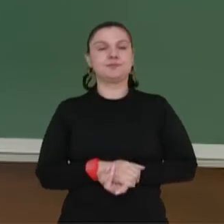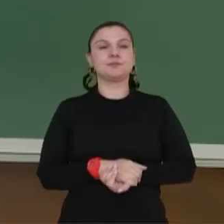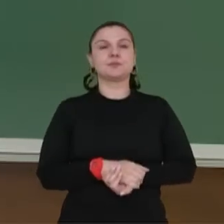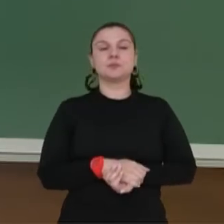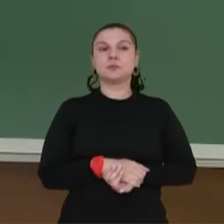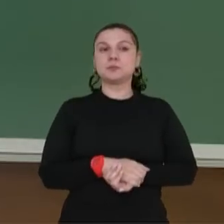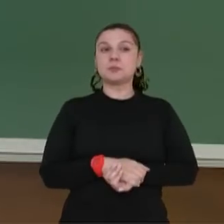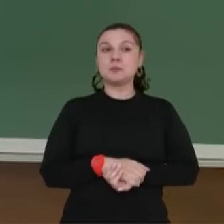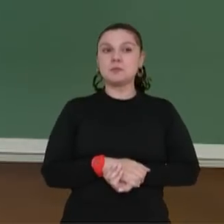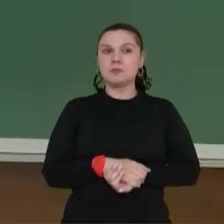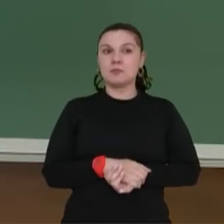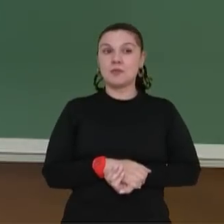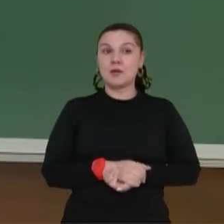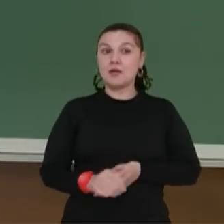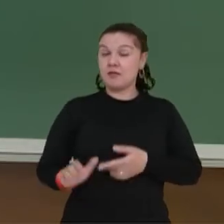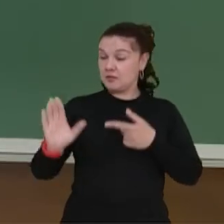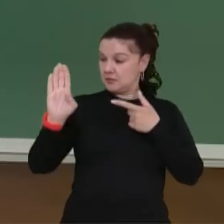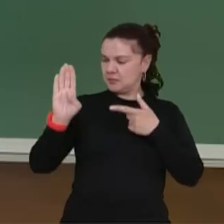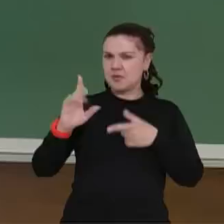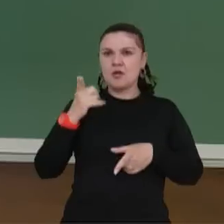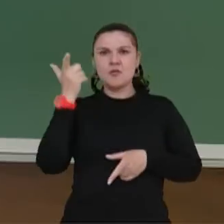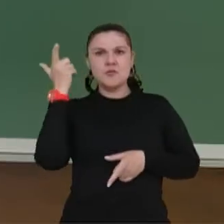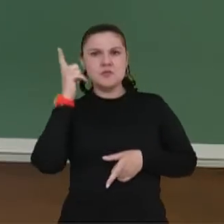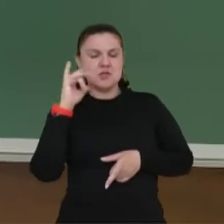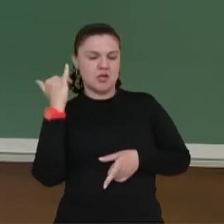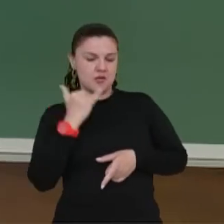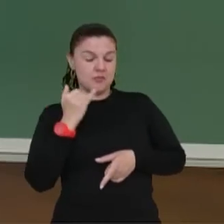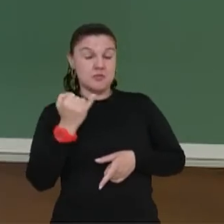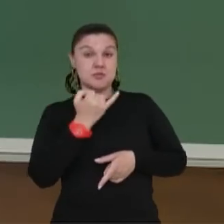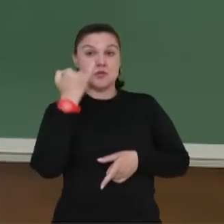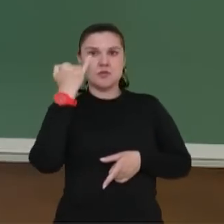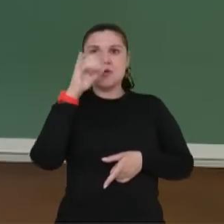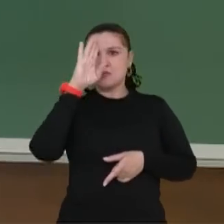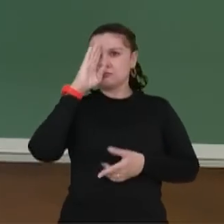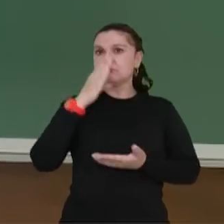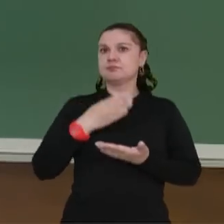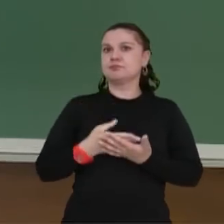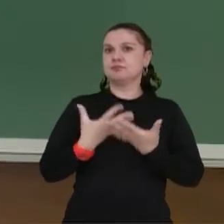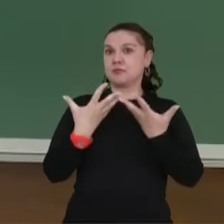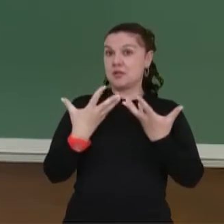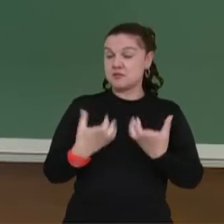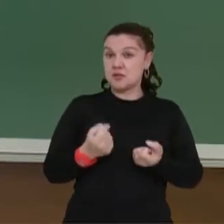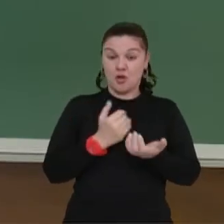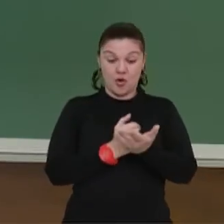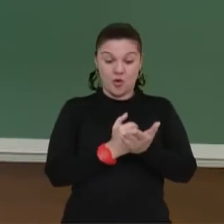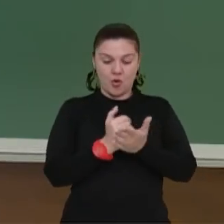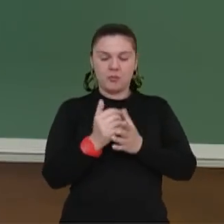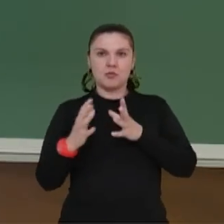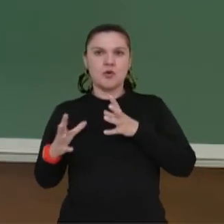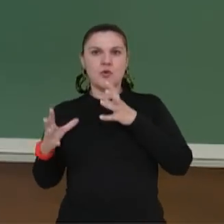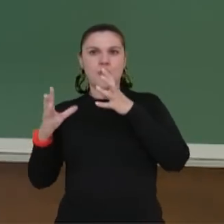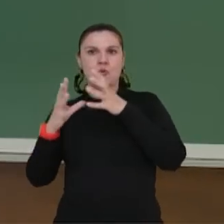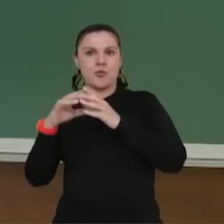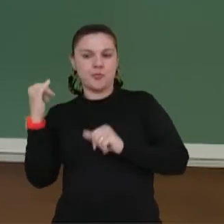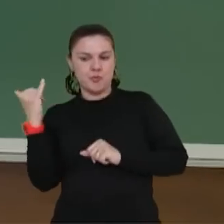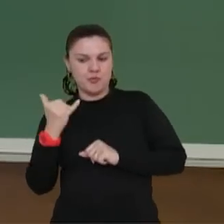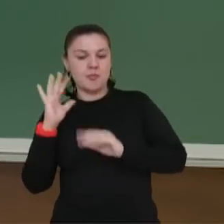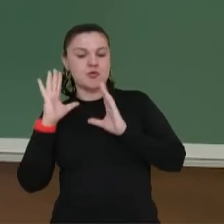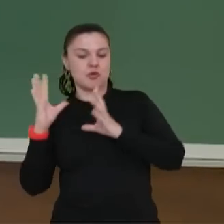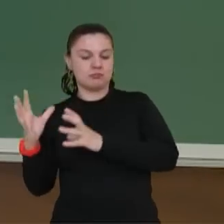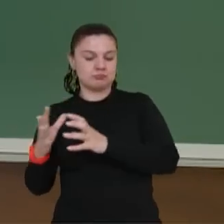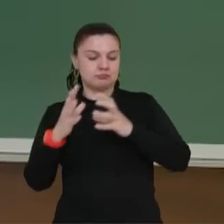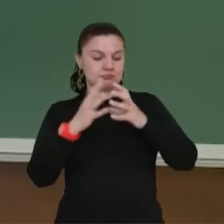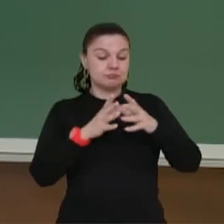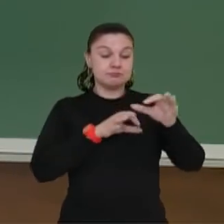A. E a letra B? Obter informações importantes e confiáveis, a partir de um conjunto de dados coletados de